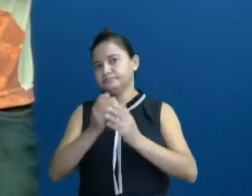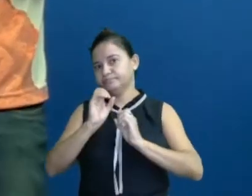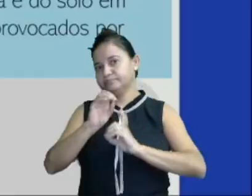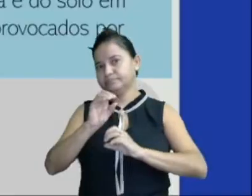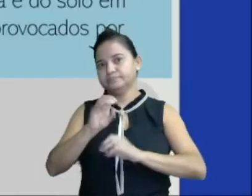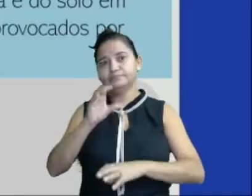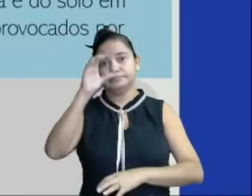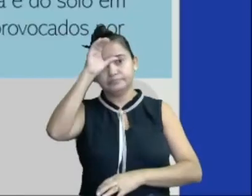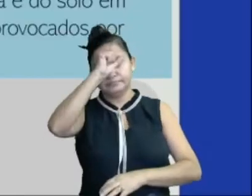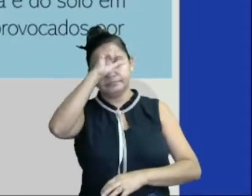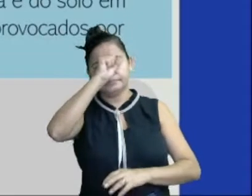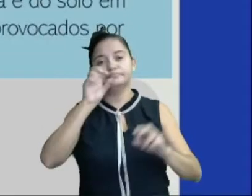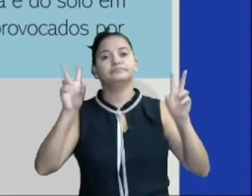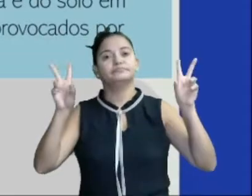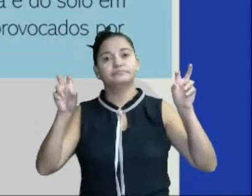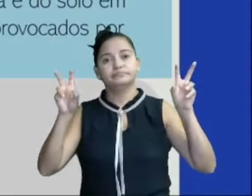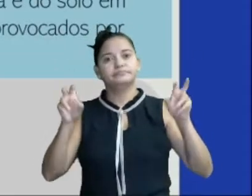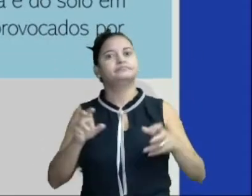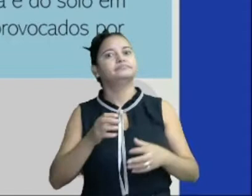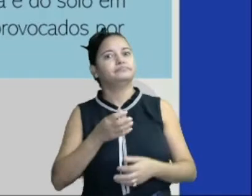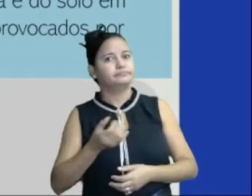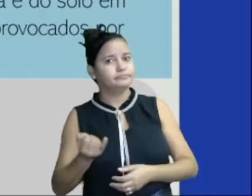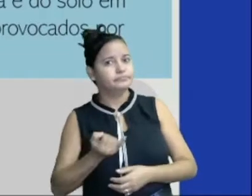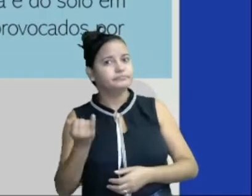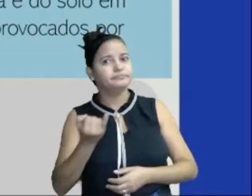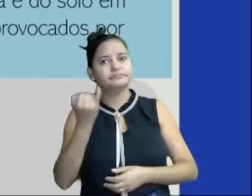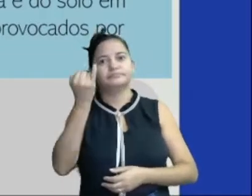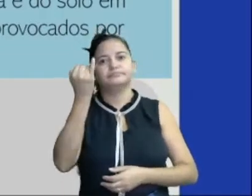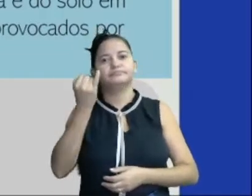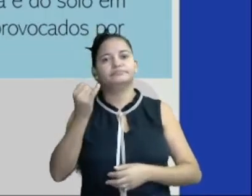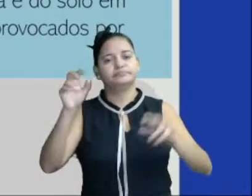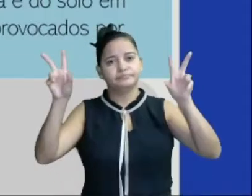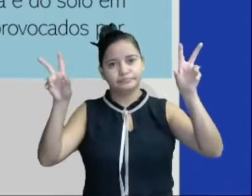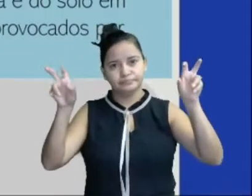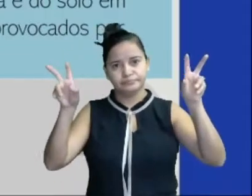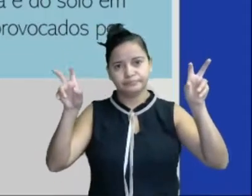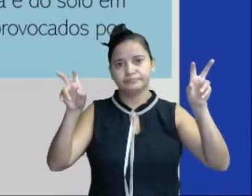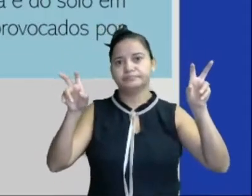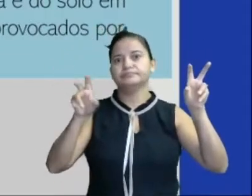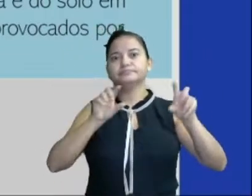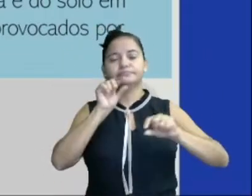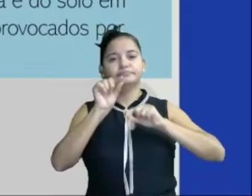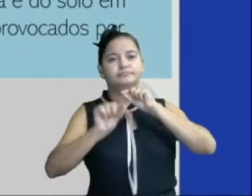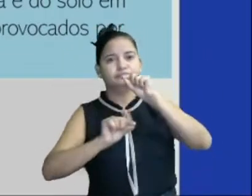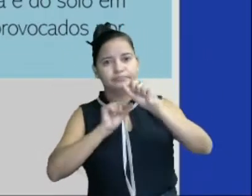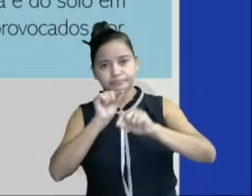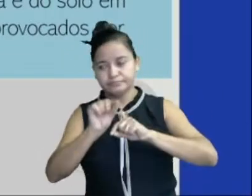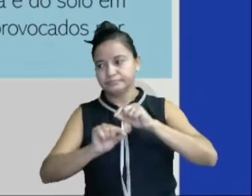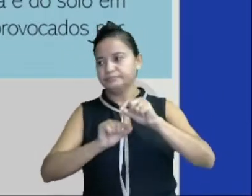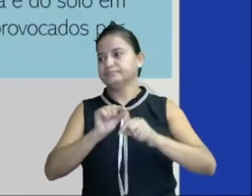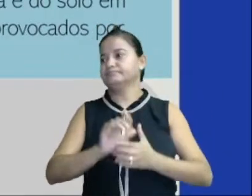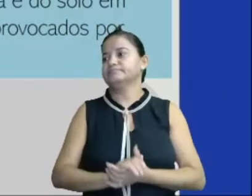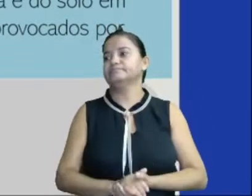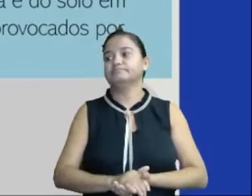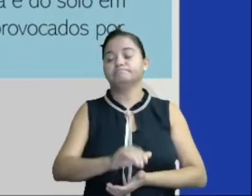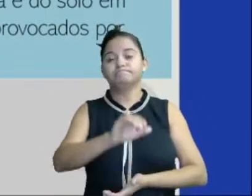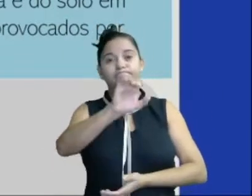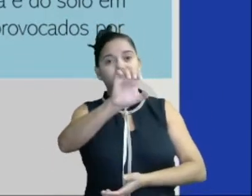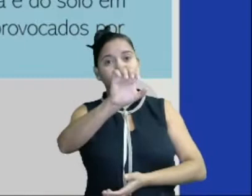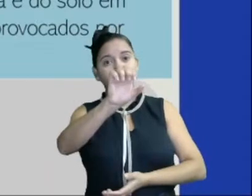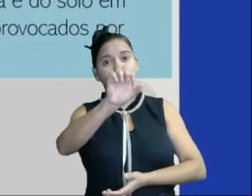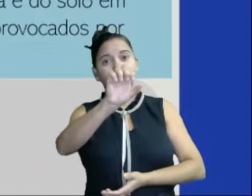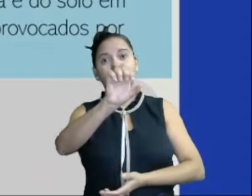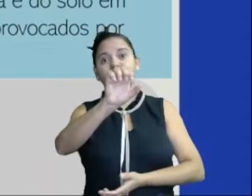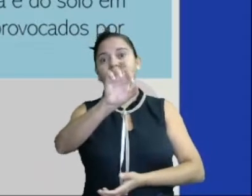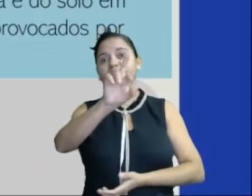a respeito de um tema muito interessante, tá certo? A temática dessa nossa aula será sobre a erosão do solo,